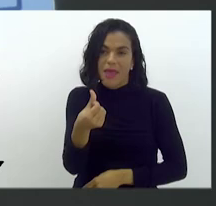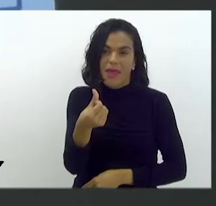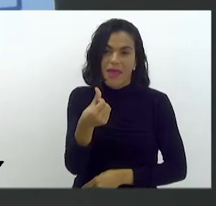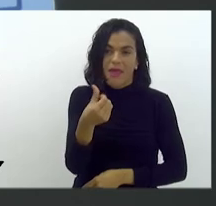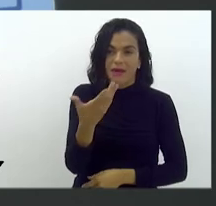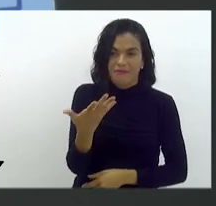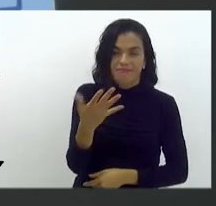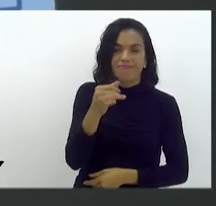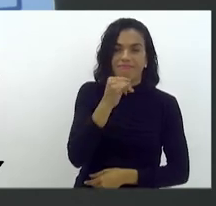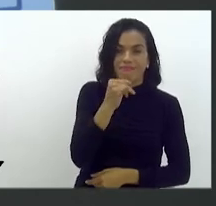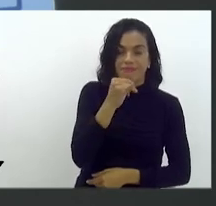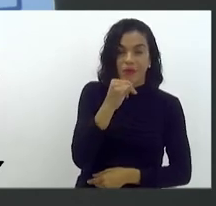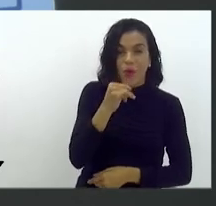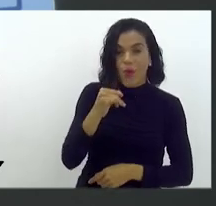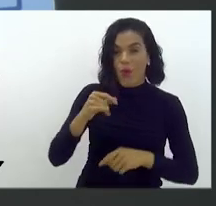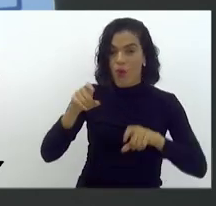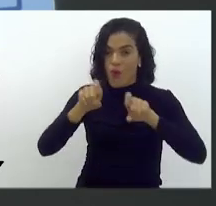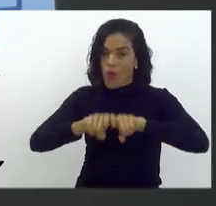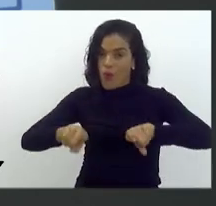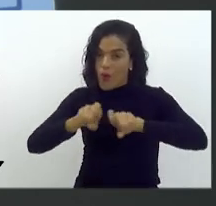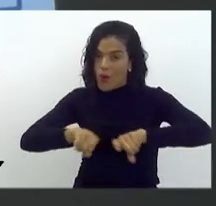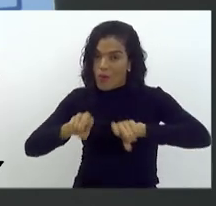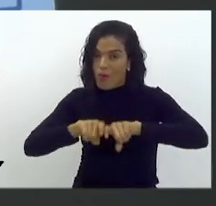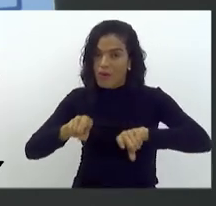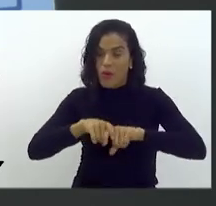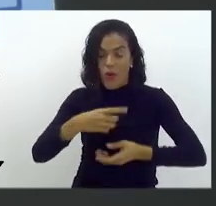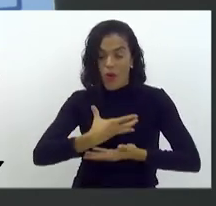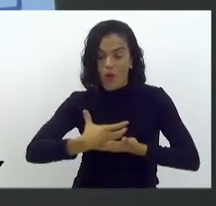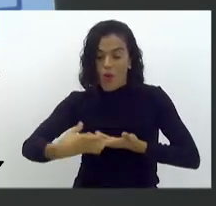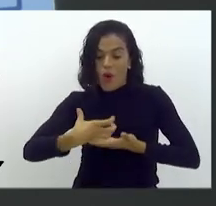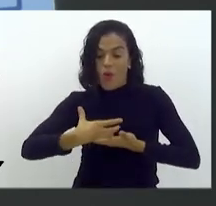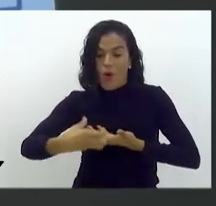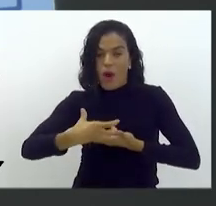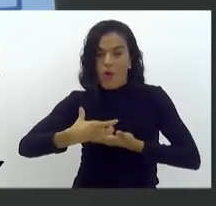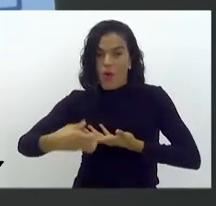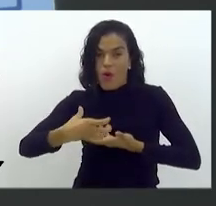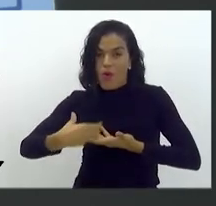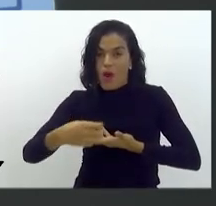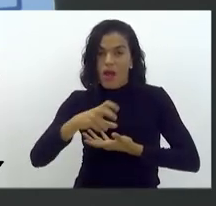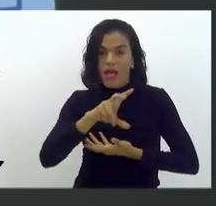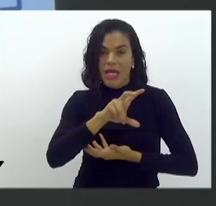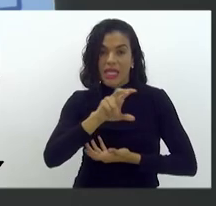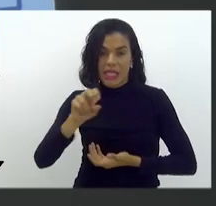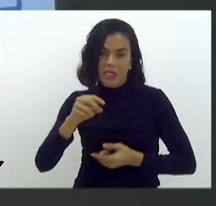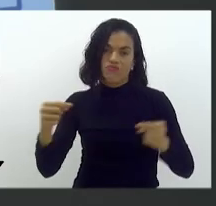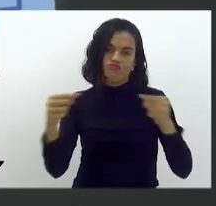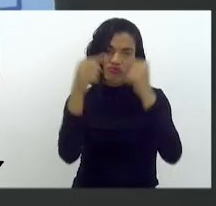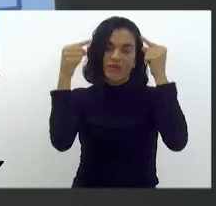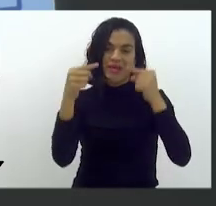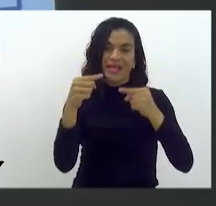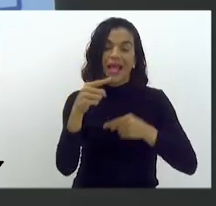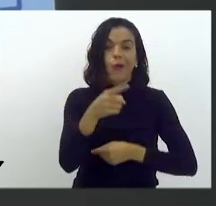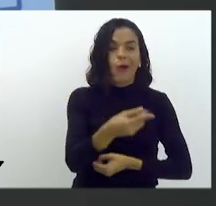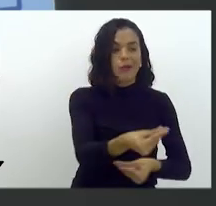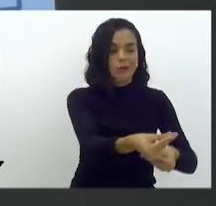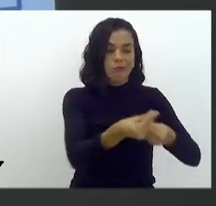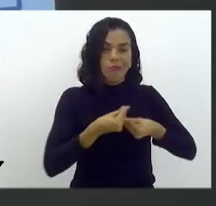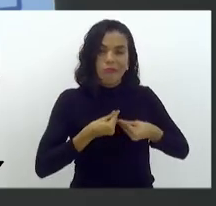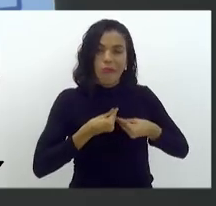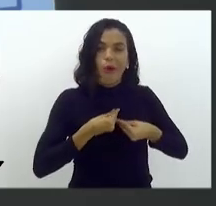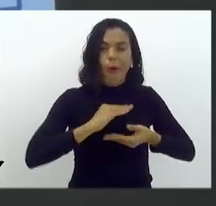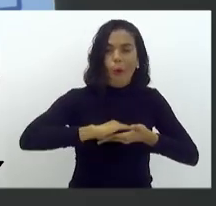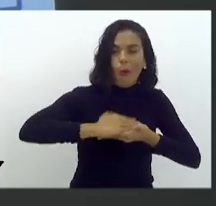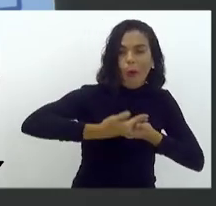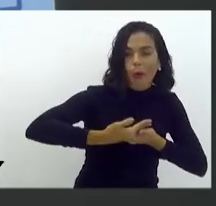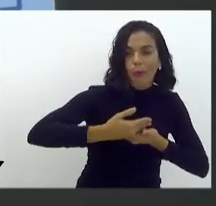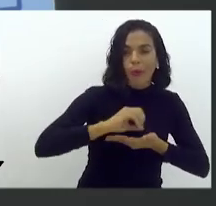o equipamento computador que vai processar com 500 GB está compatível Quando recebe um